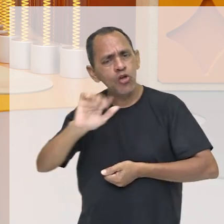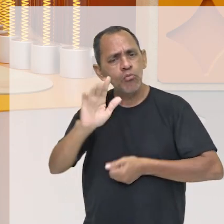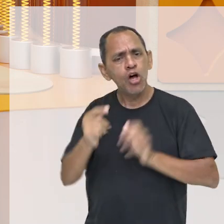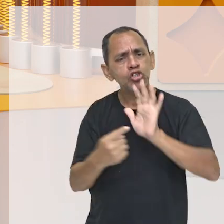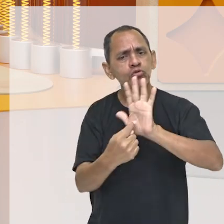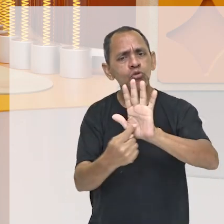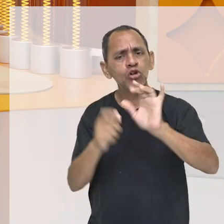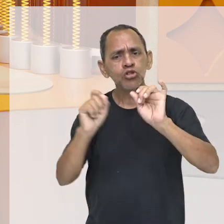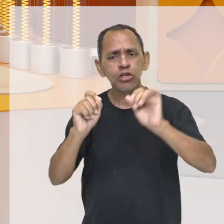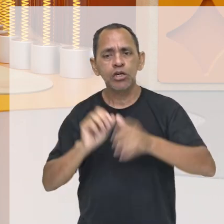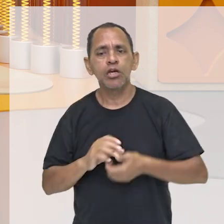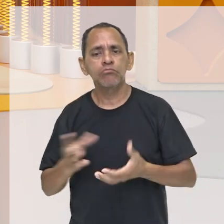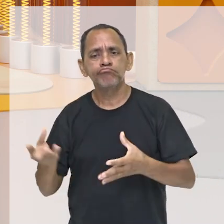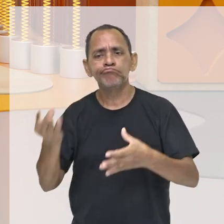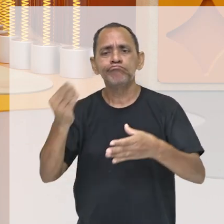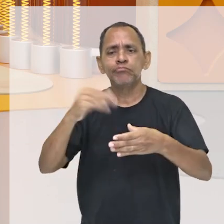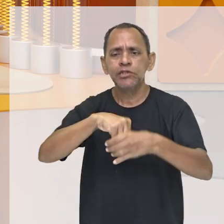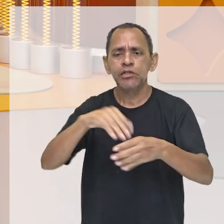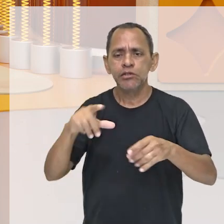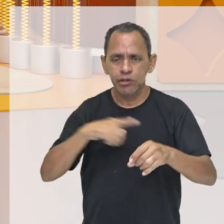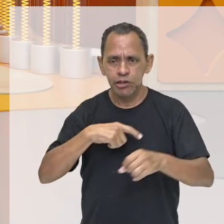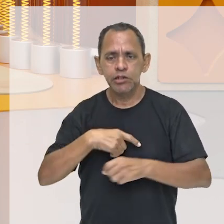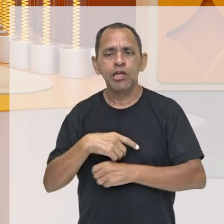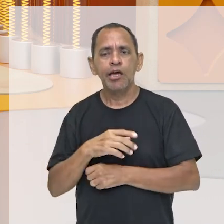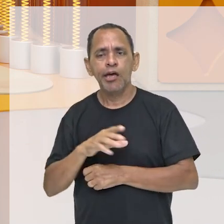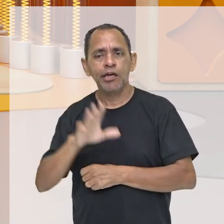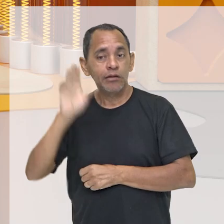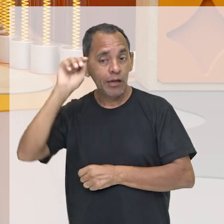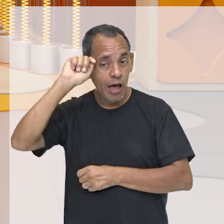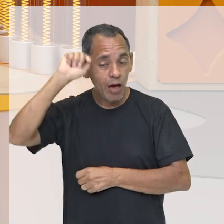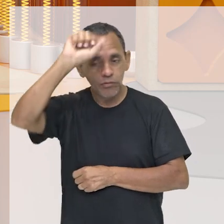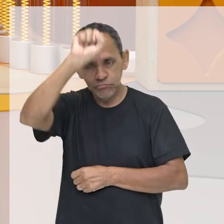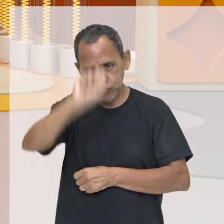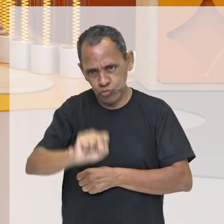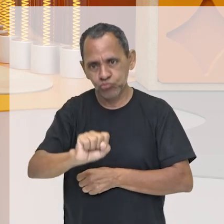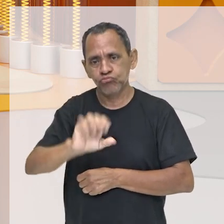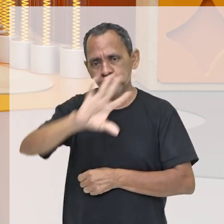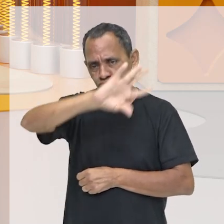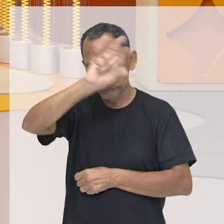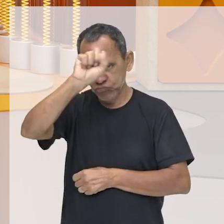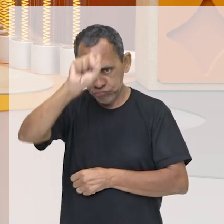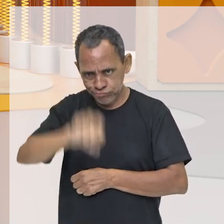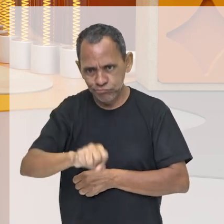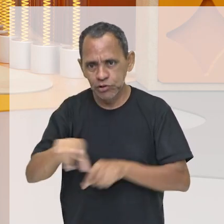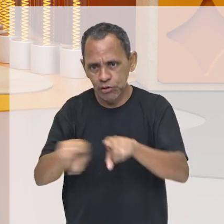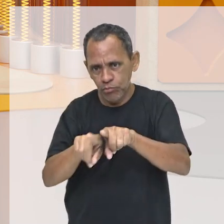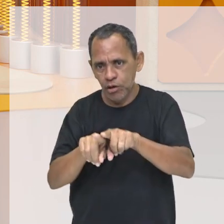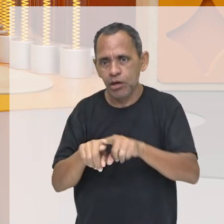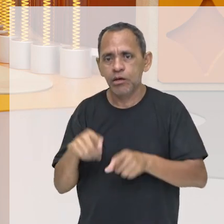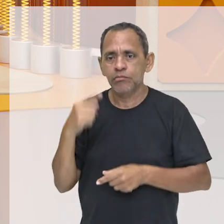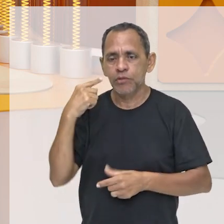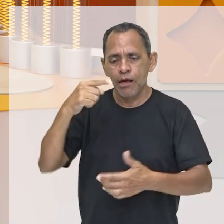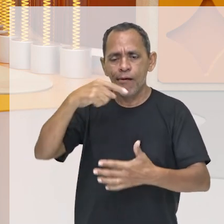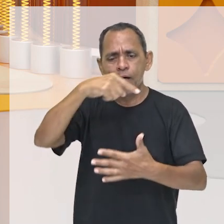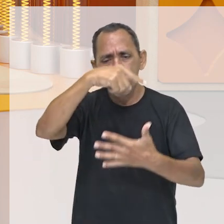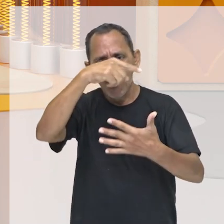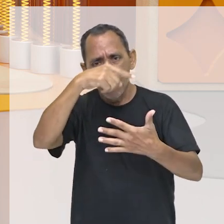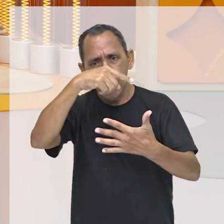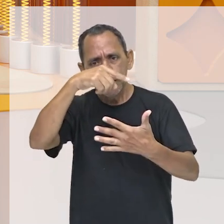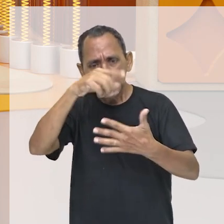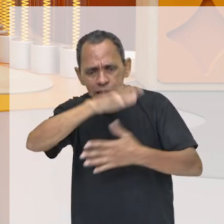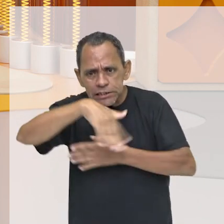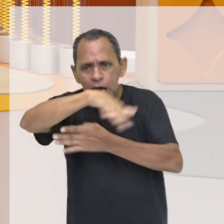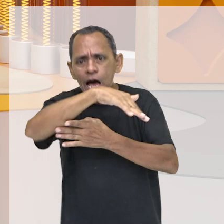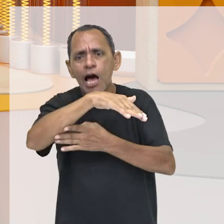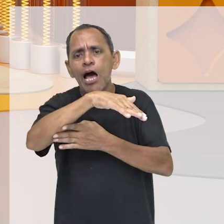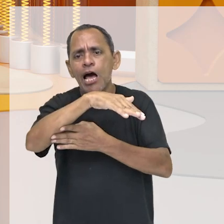aqui compondo a parte sul, não é isso? Da África, e isso quer dizer que naquela região ali,